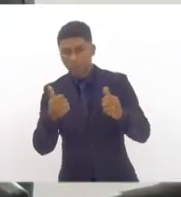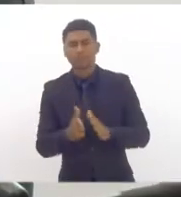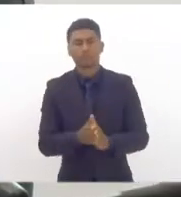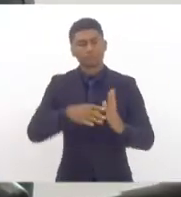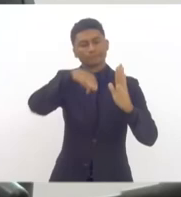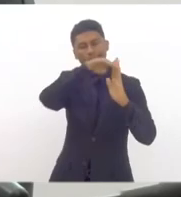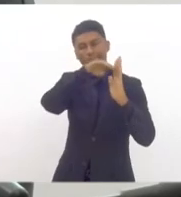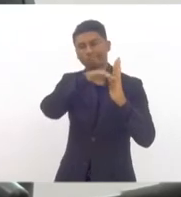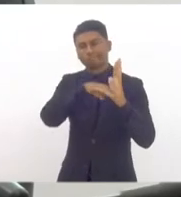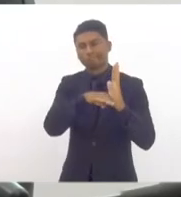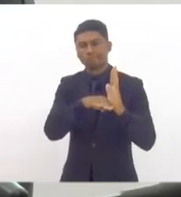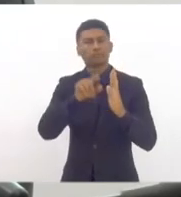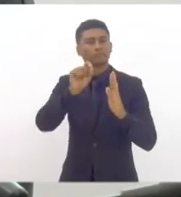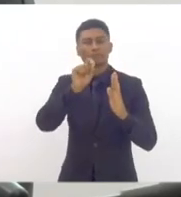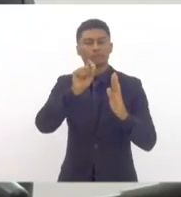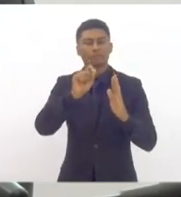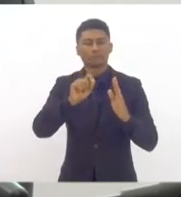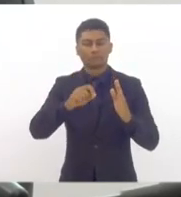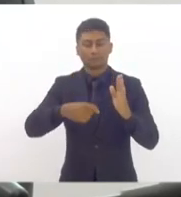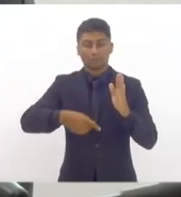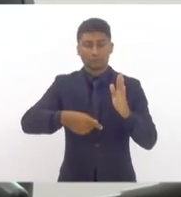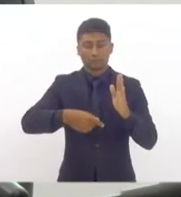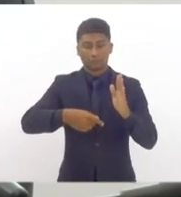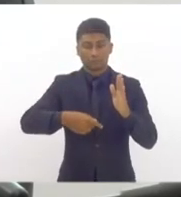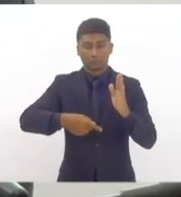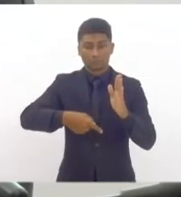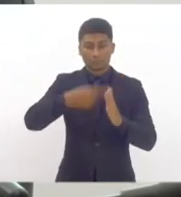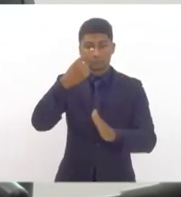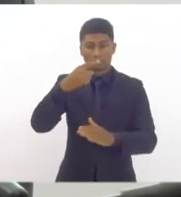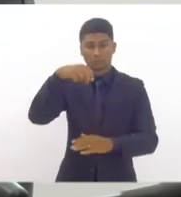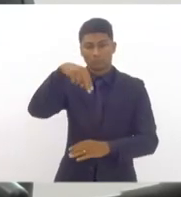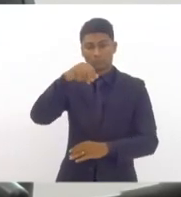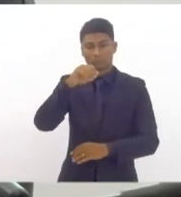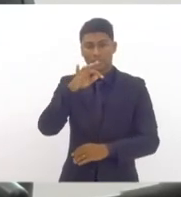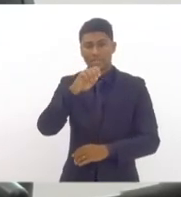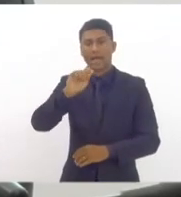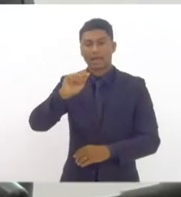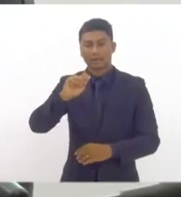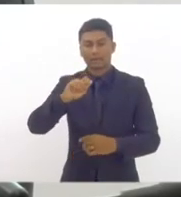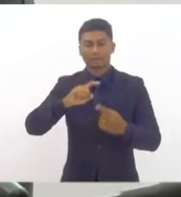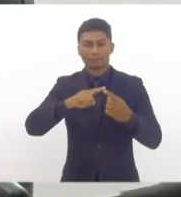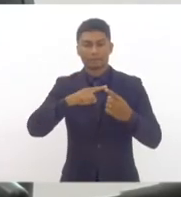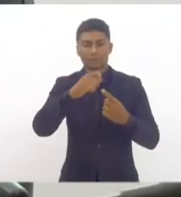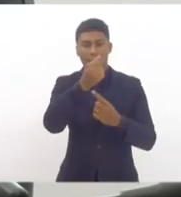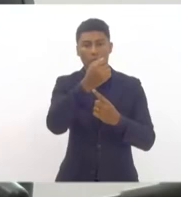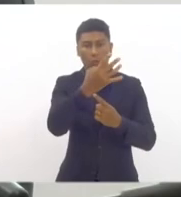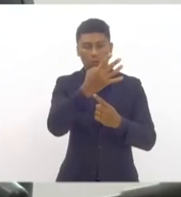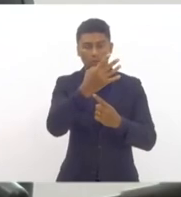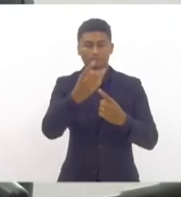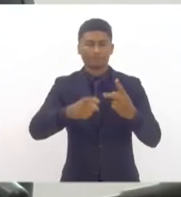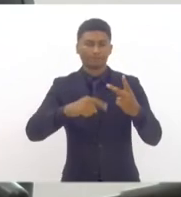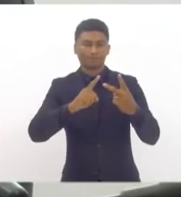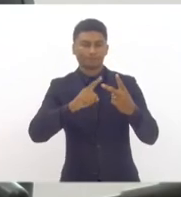temos classificação. Natália Damásio, com 14 votos,